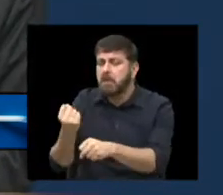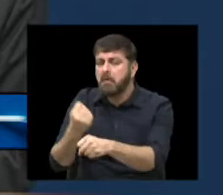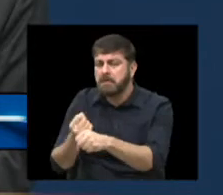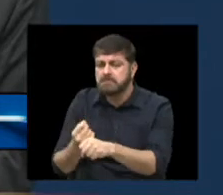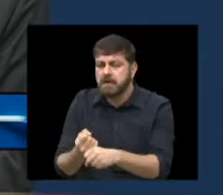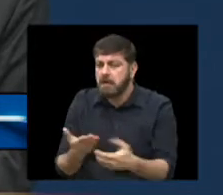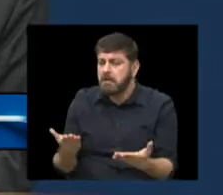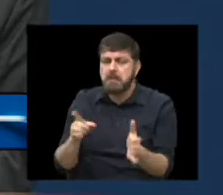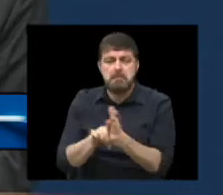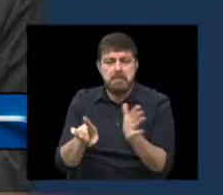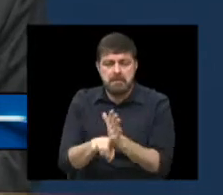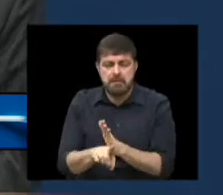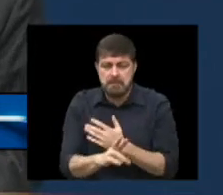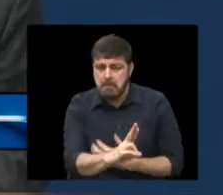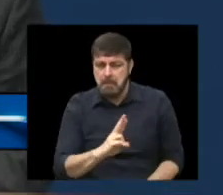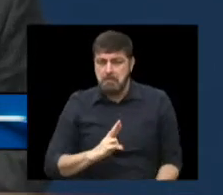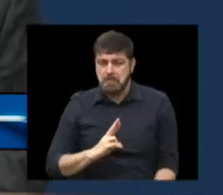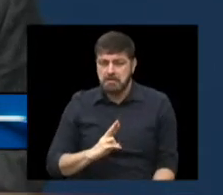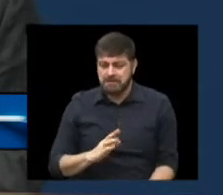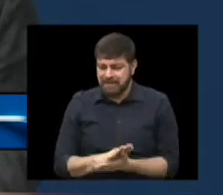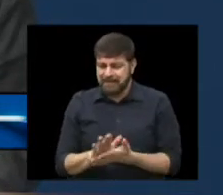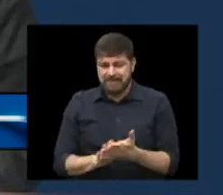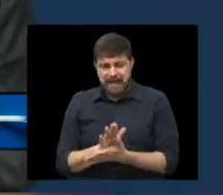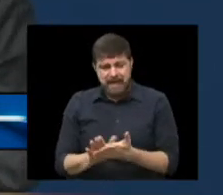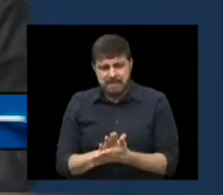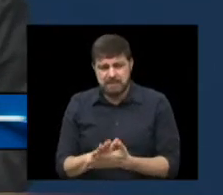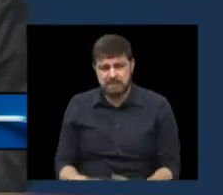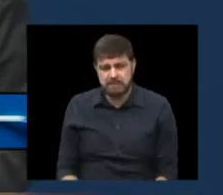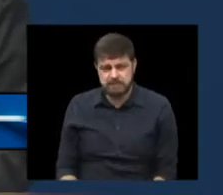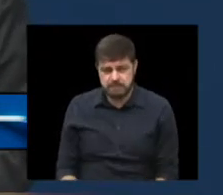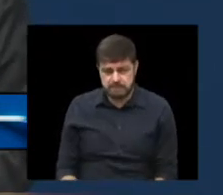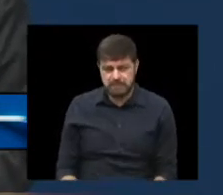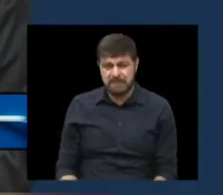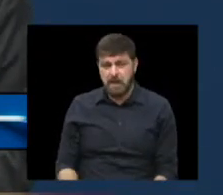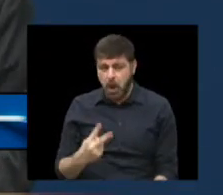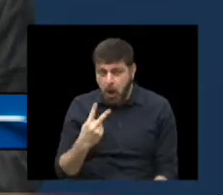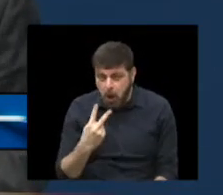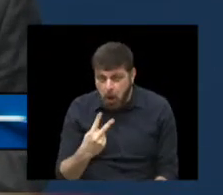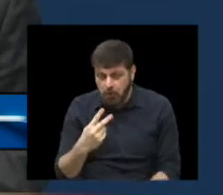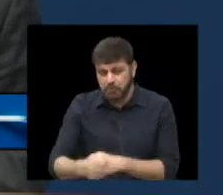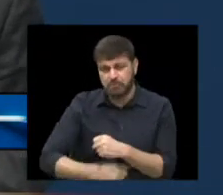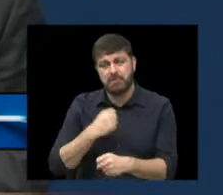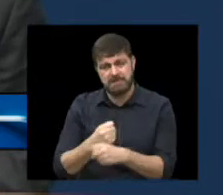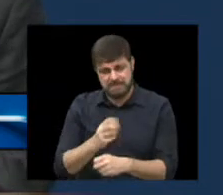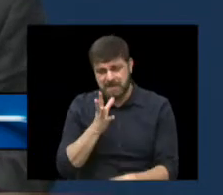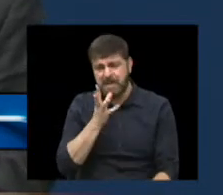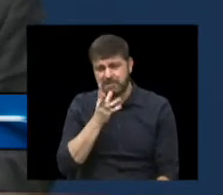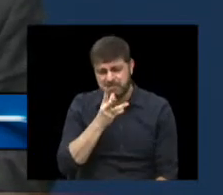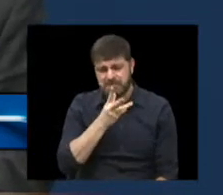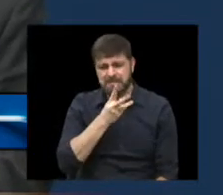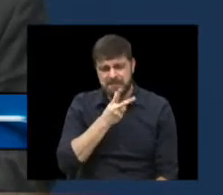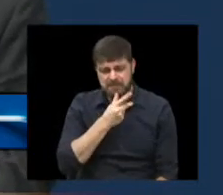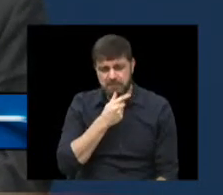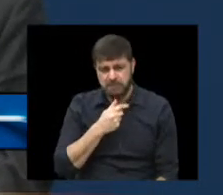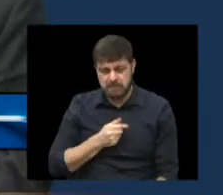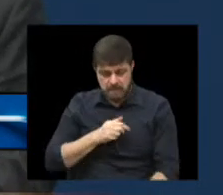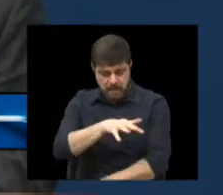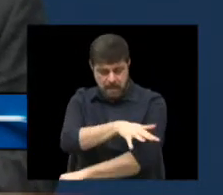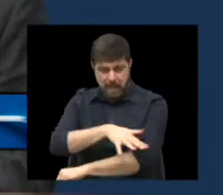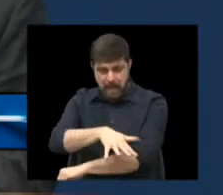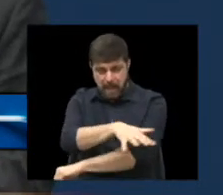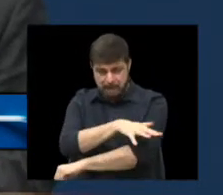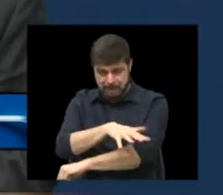restauro. Providências que devem exigir, no mínimo, 2 anos de trabalho. A praça que cerca o